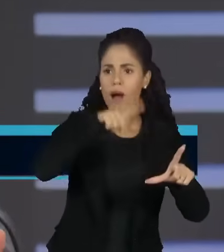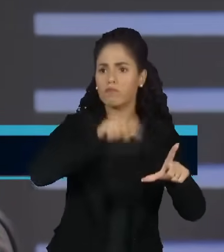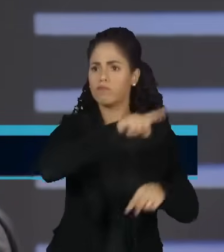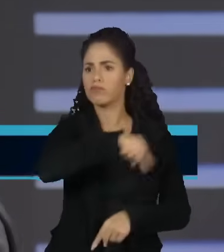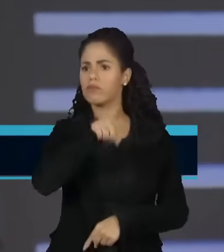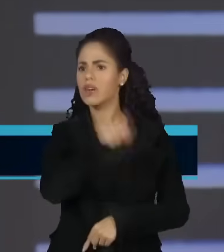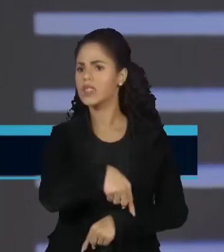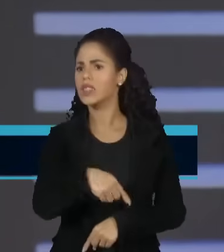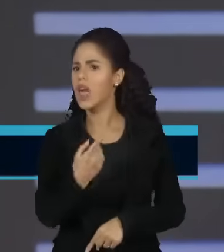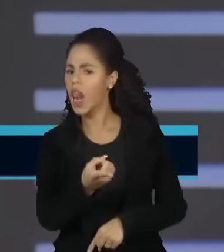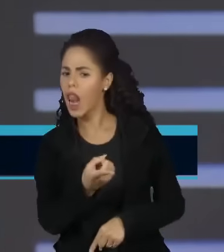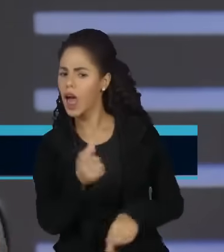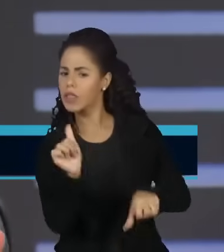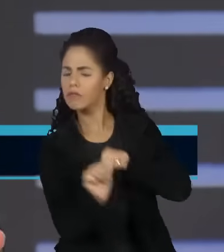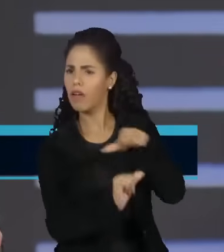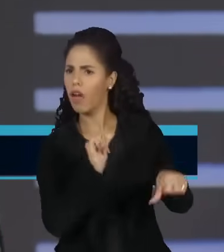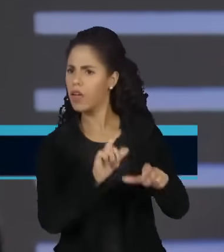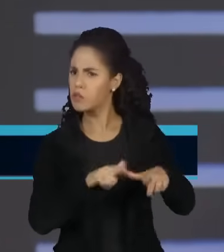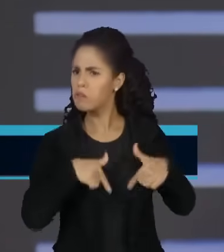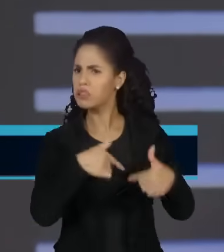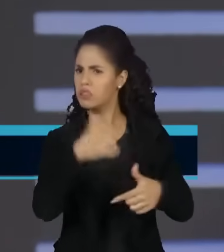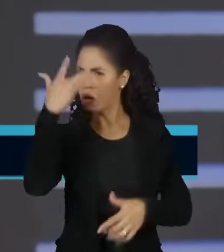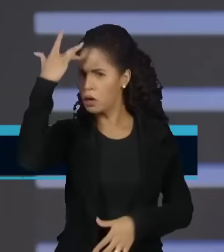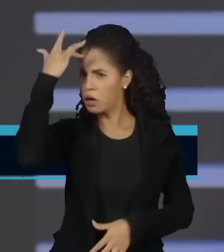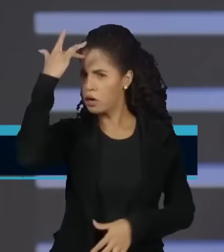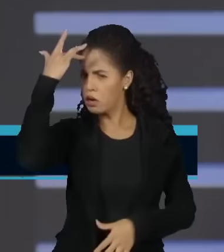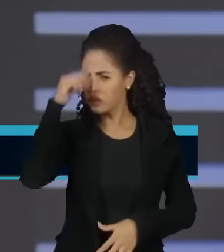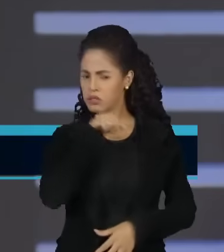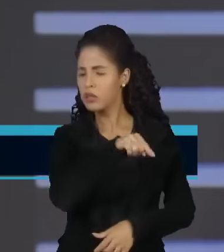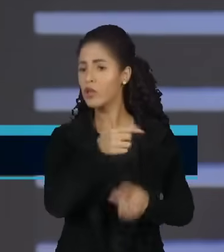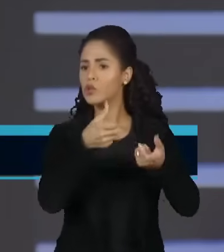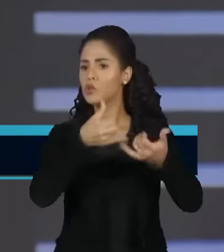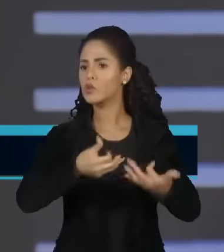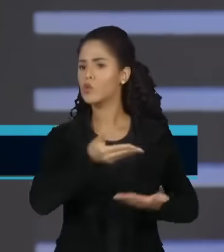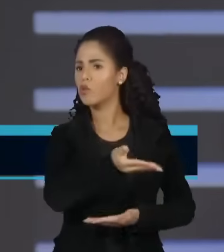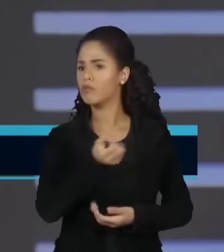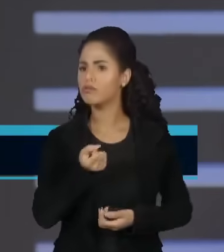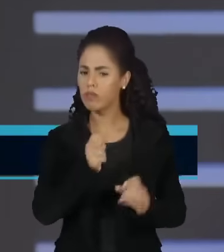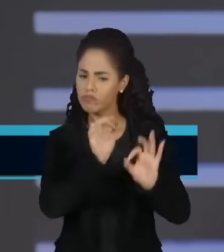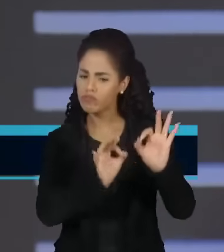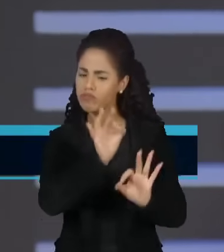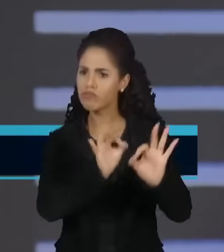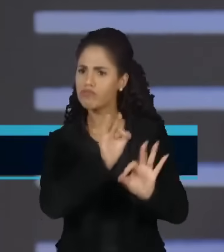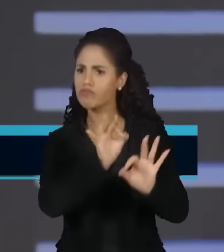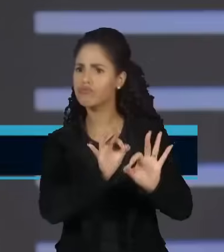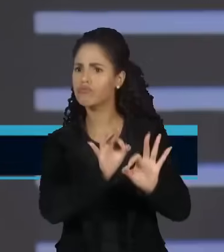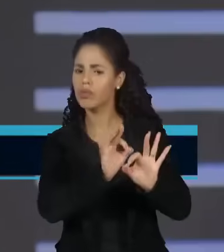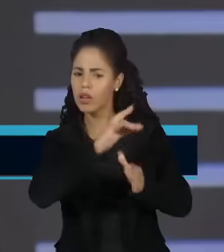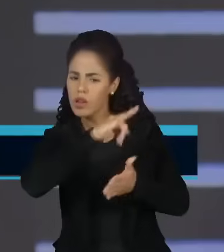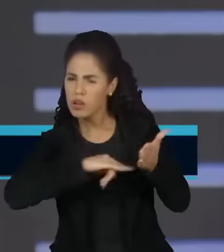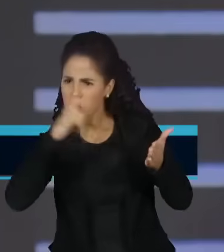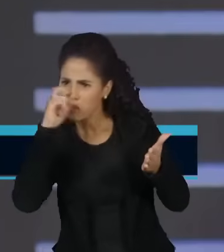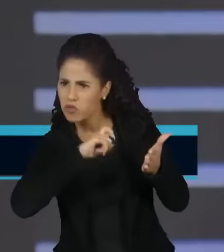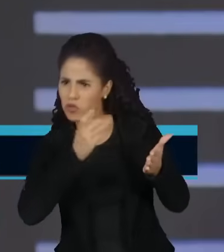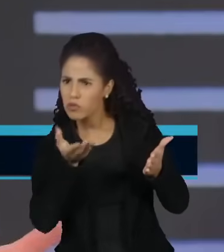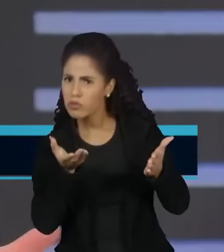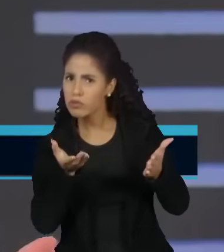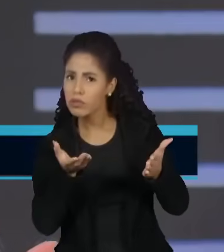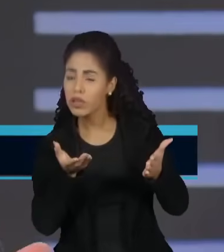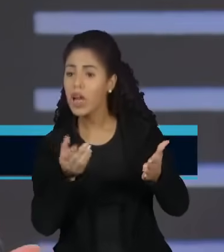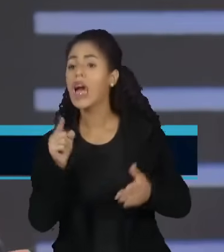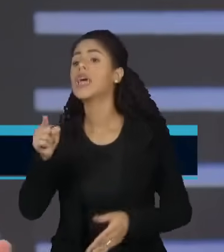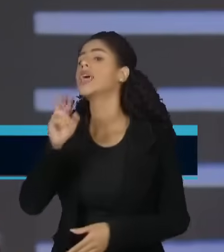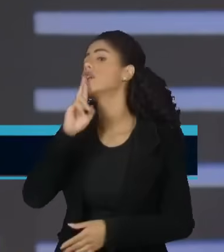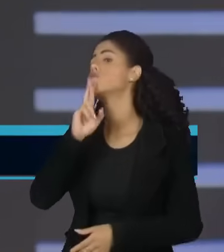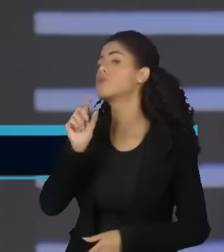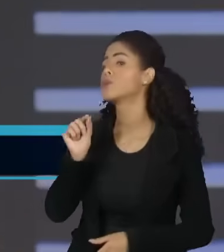as urnas, uma ação absurda, né, baseada num relatório de uma organização que é um relatório mentiroso. E aí ele responde o